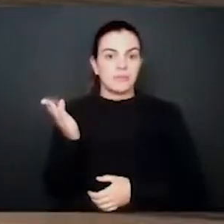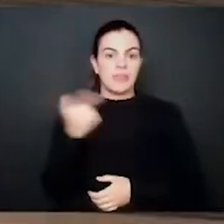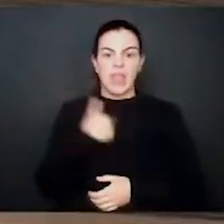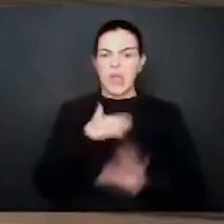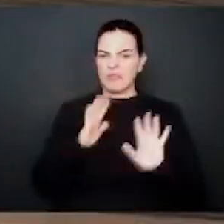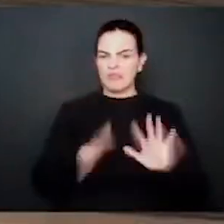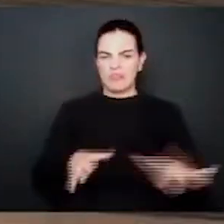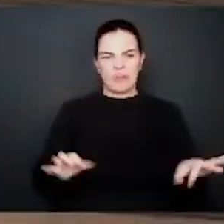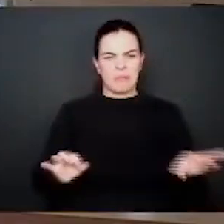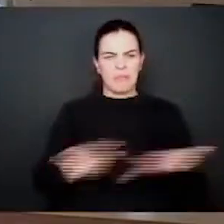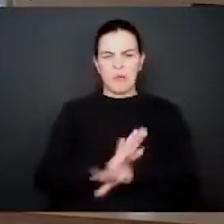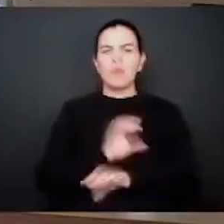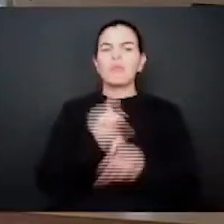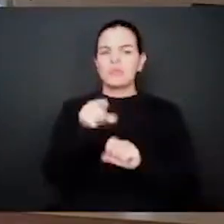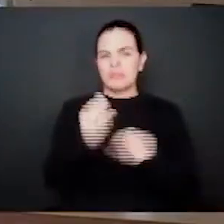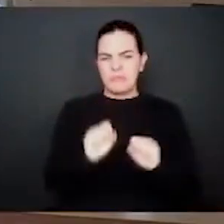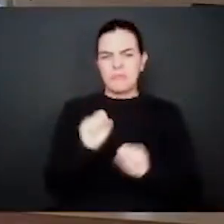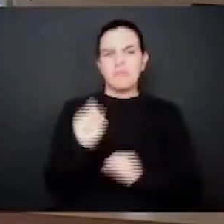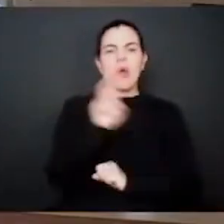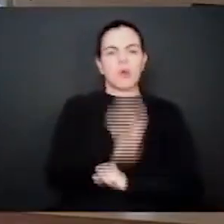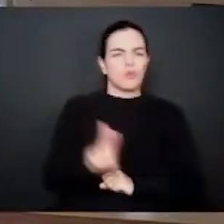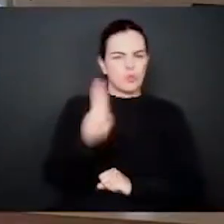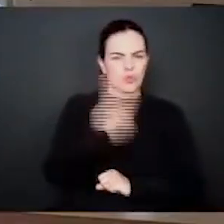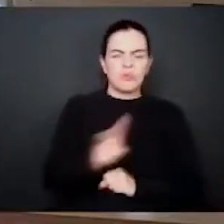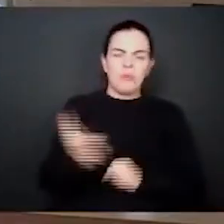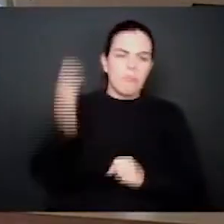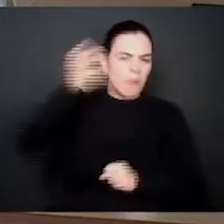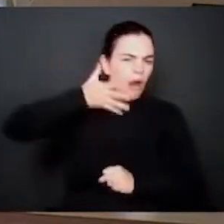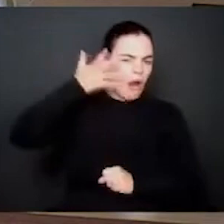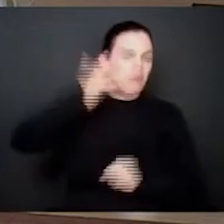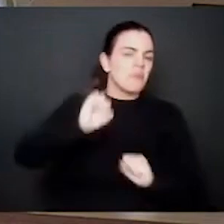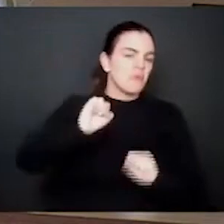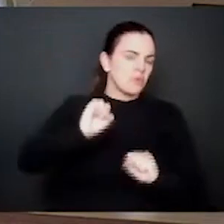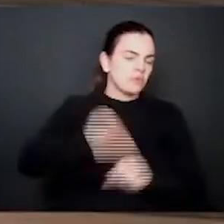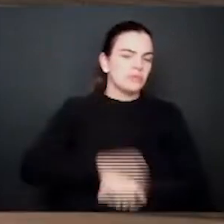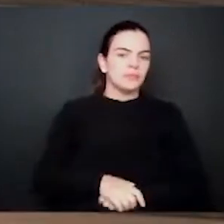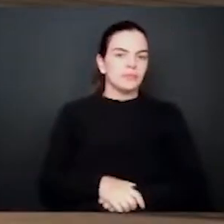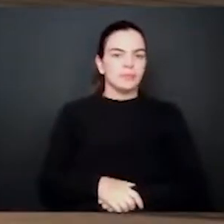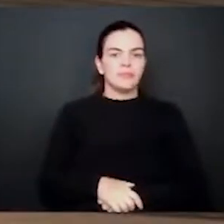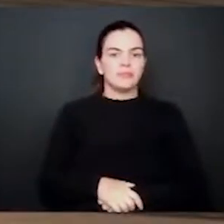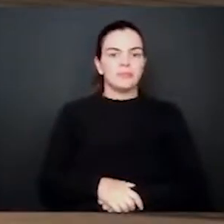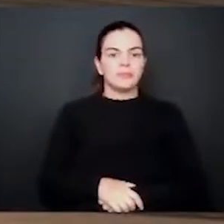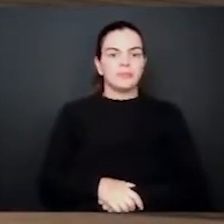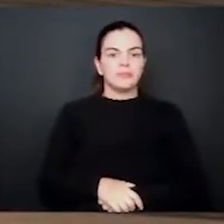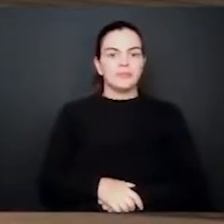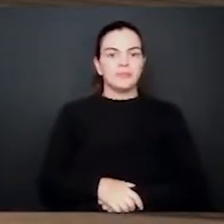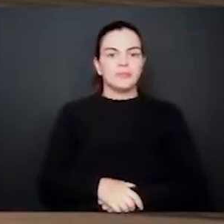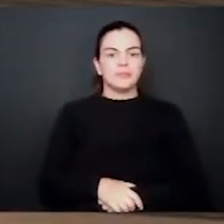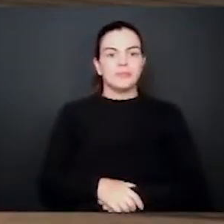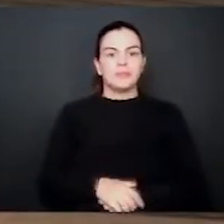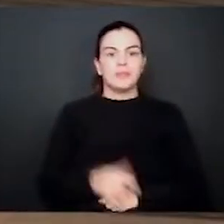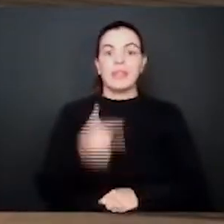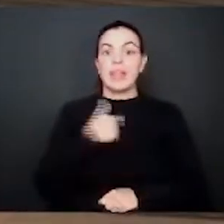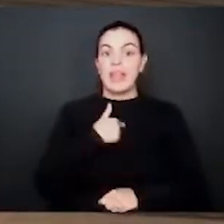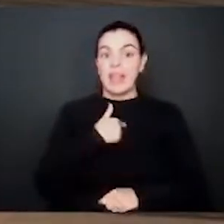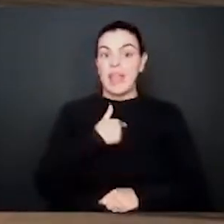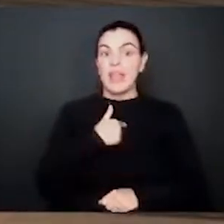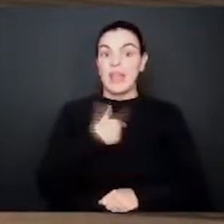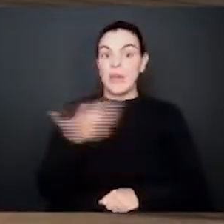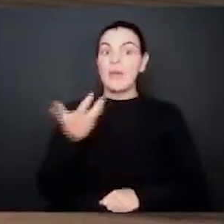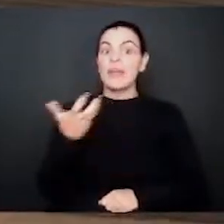final para agradecer. Pode usar. Eu vou também, acho que fazer uma parte na fala do vereador Rodrigo Reis, que eu queria falar um pouquinho